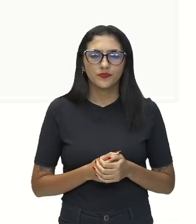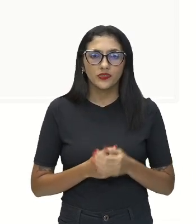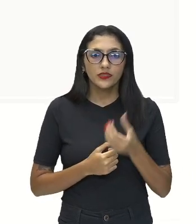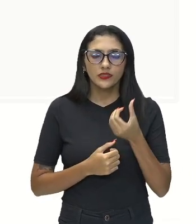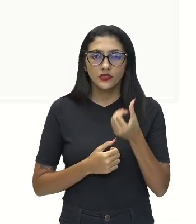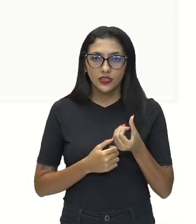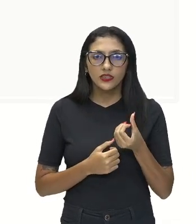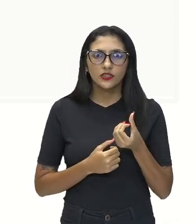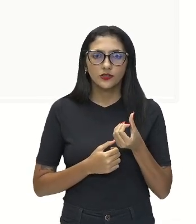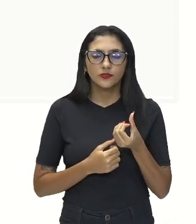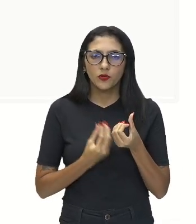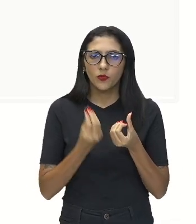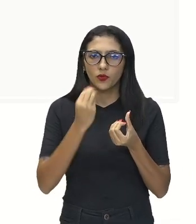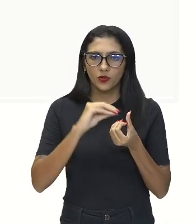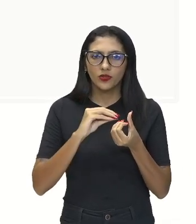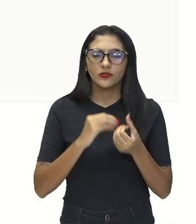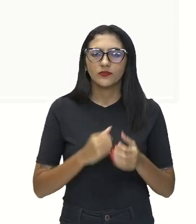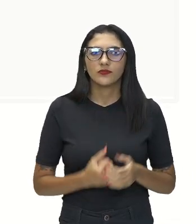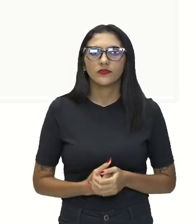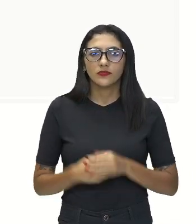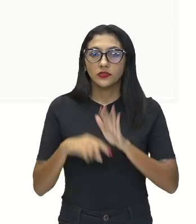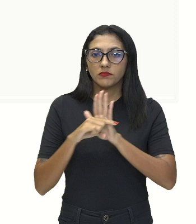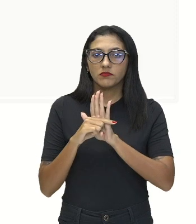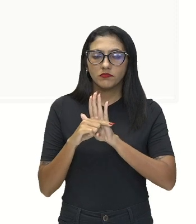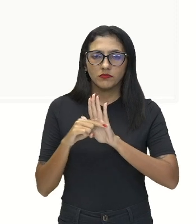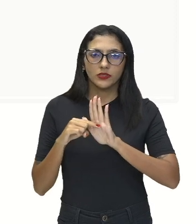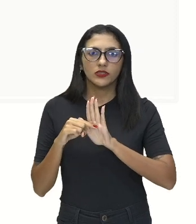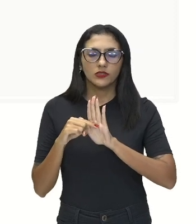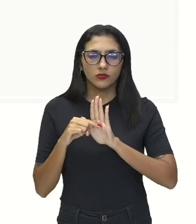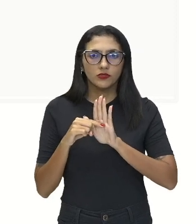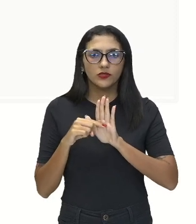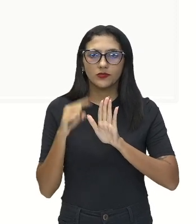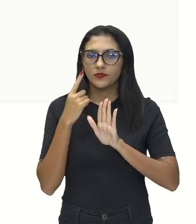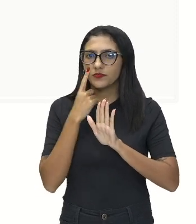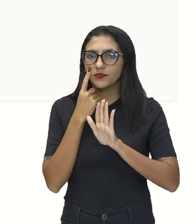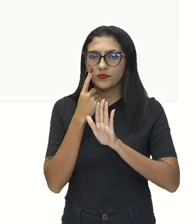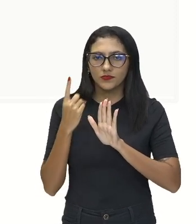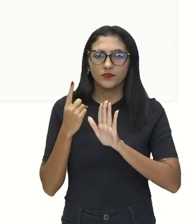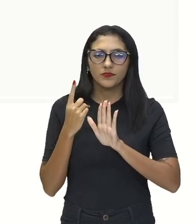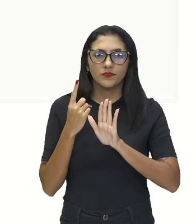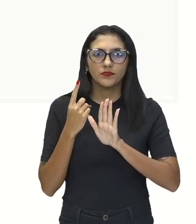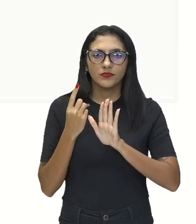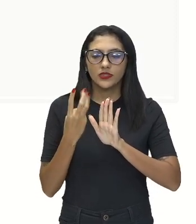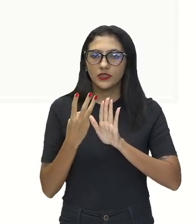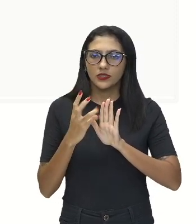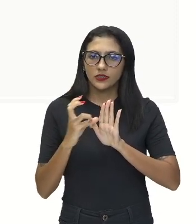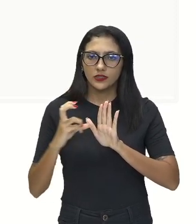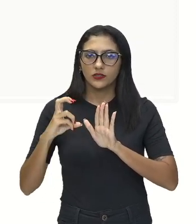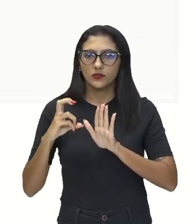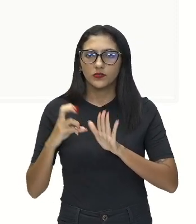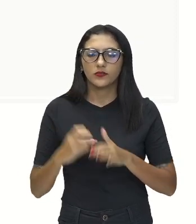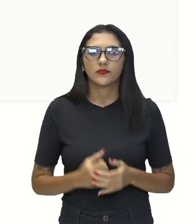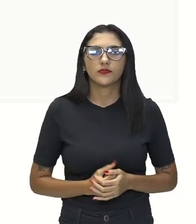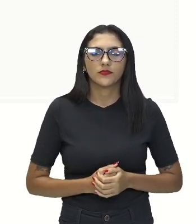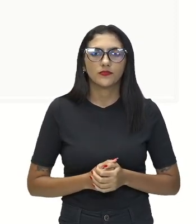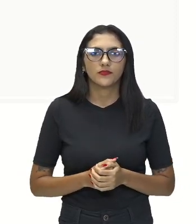aqui, ó, 6 menos diagonal secundária, 35.